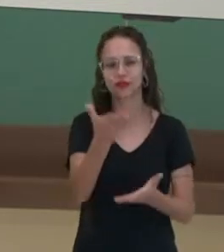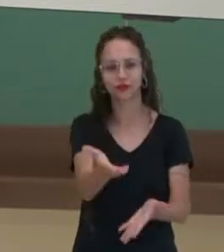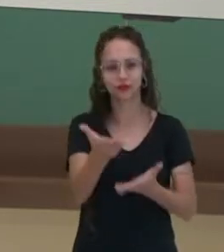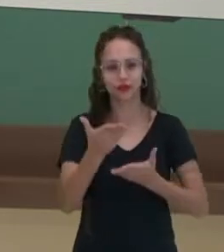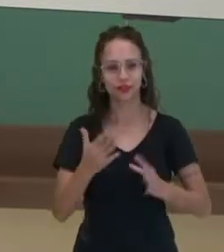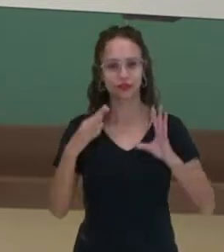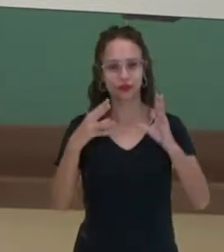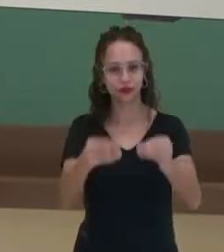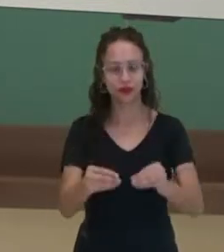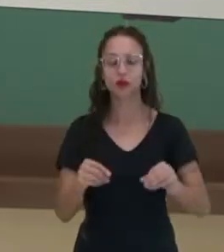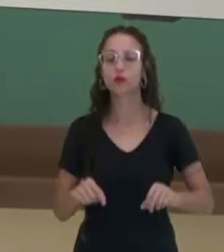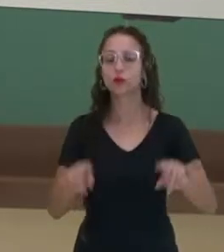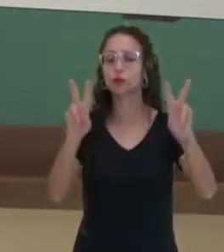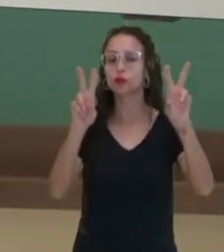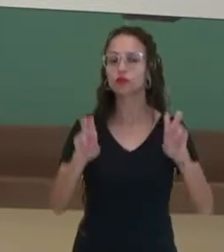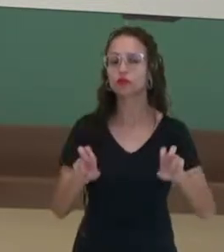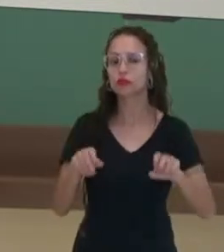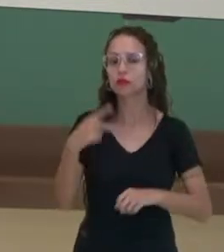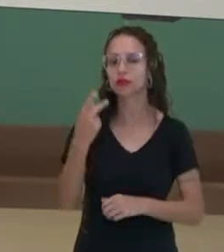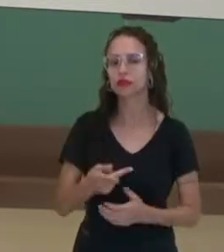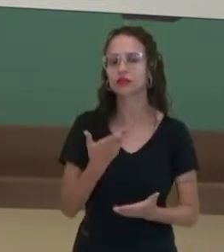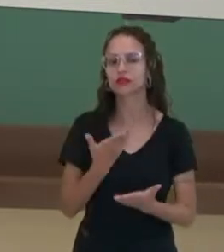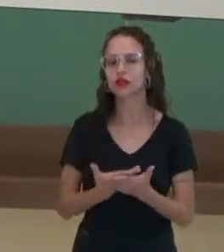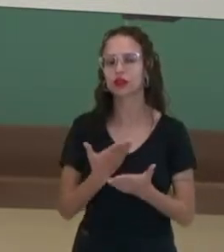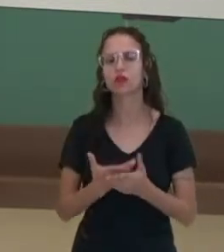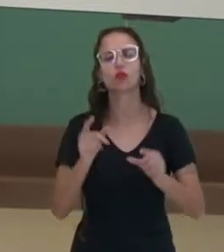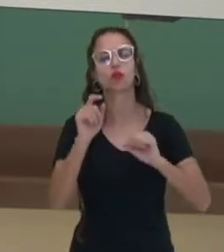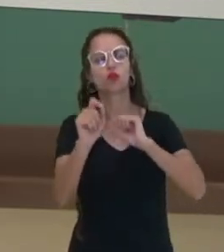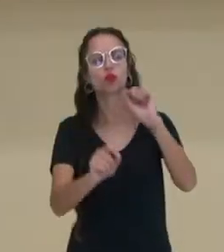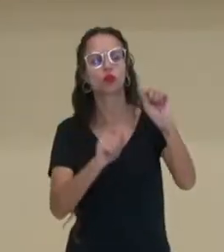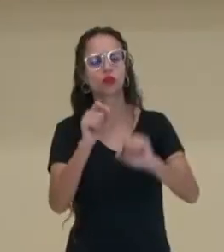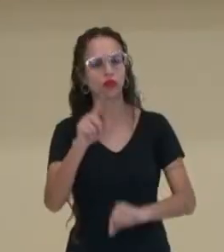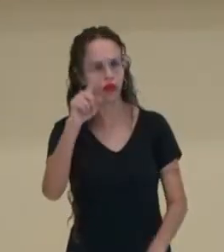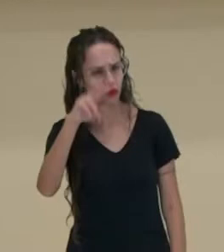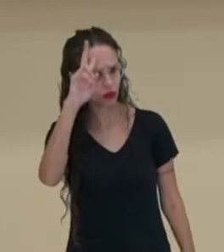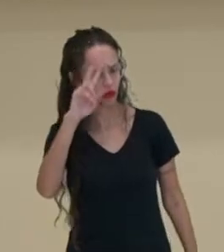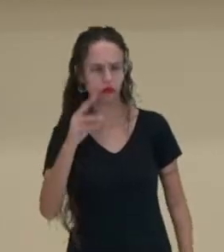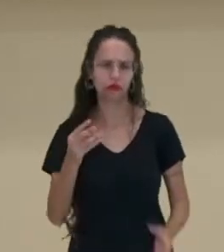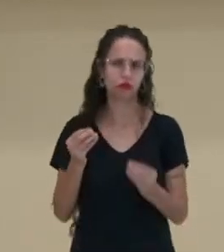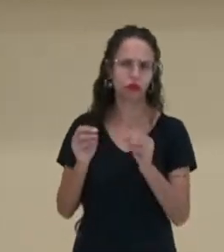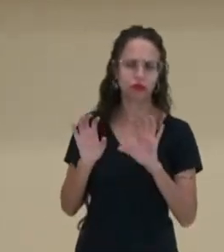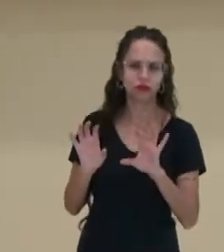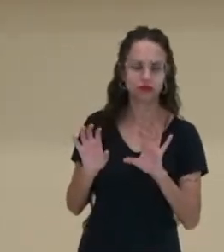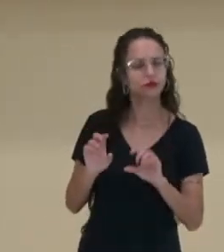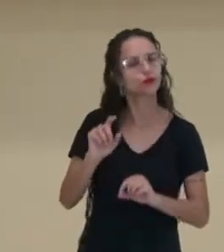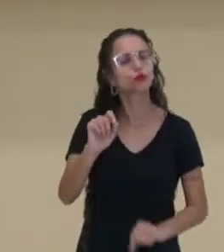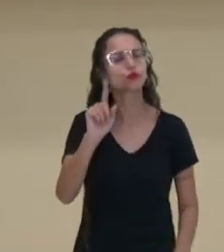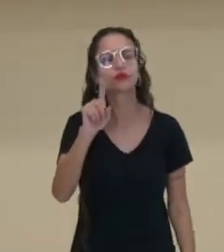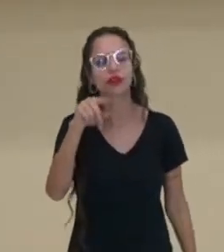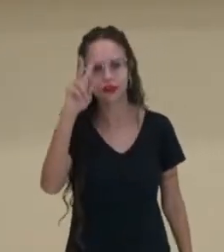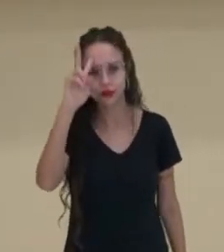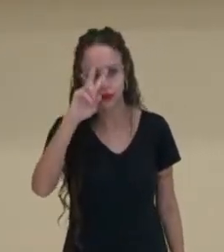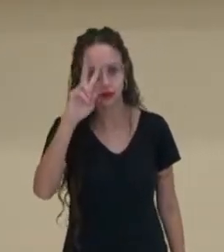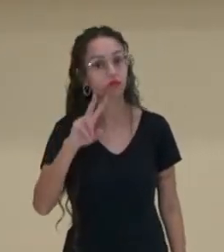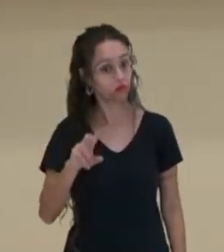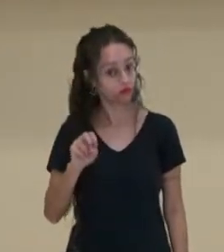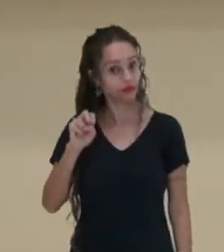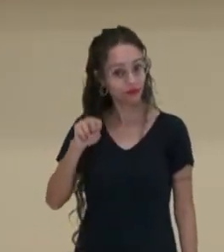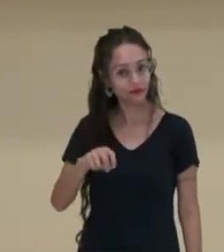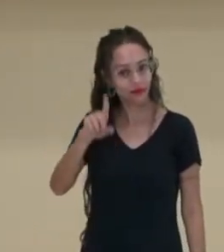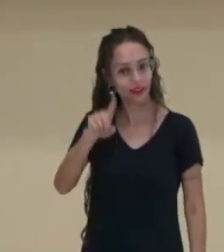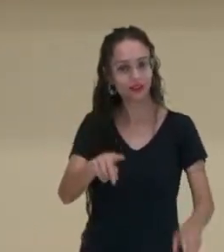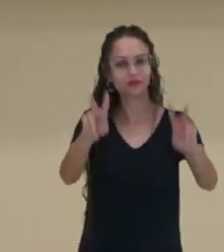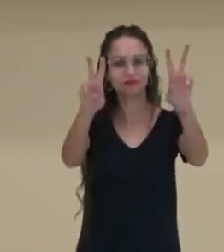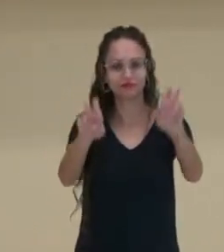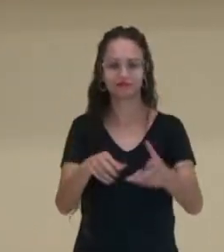tema, nivelamento. Afinal, o que é história? Como assim, professor? Não entendi. O que é história? Sim, o tema